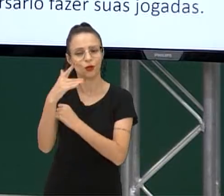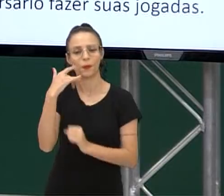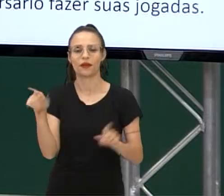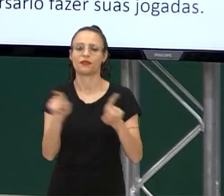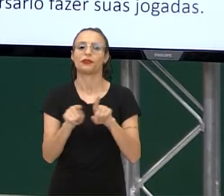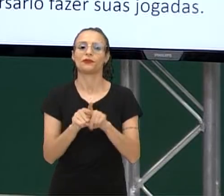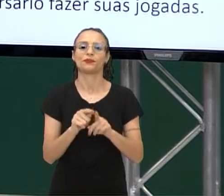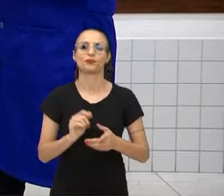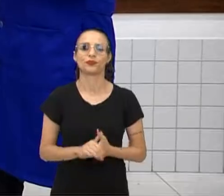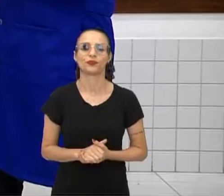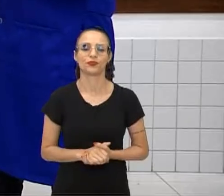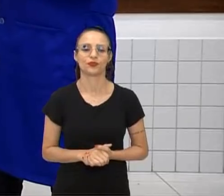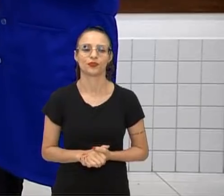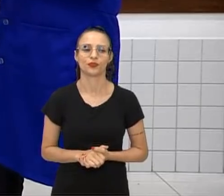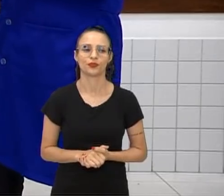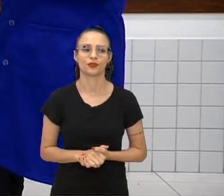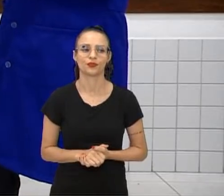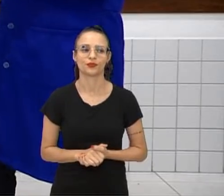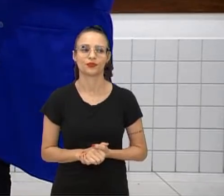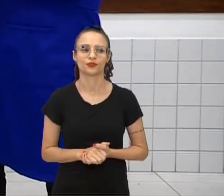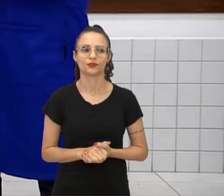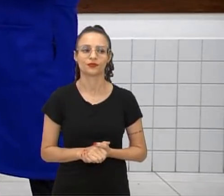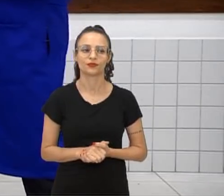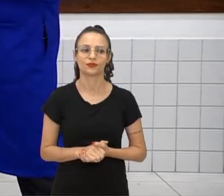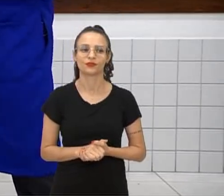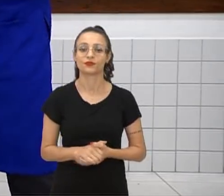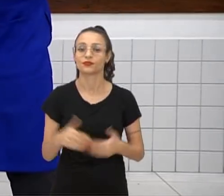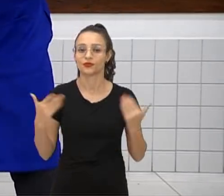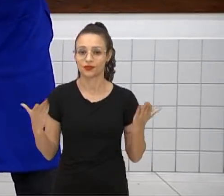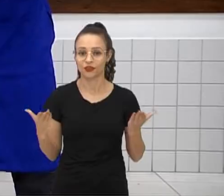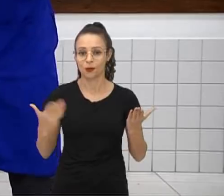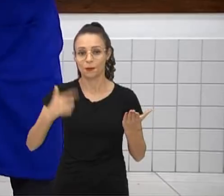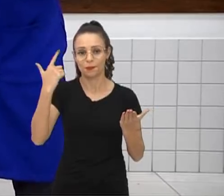está acompanhando a aula. Vamos para